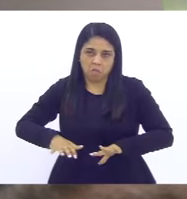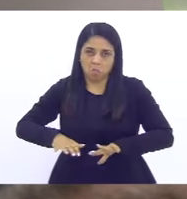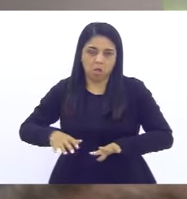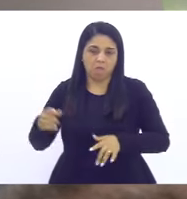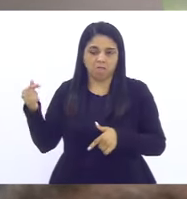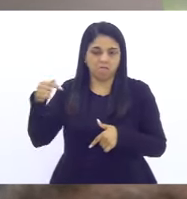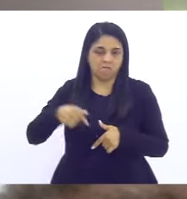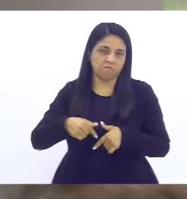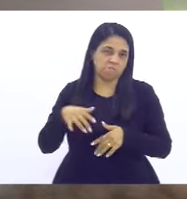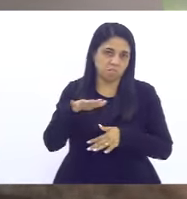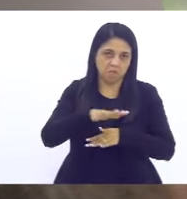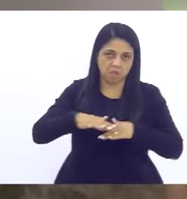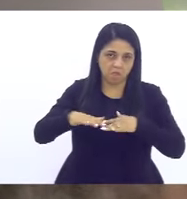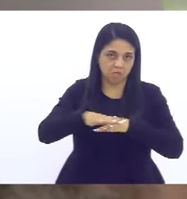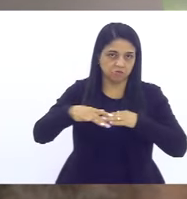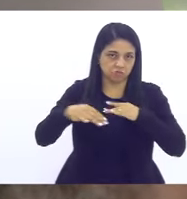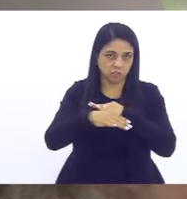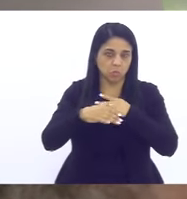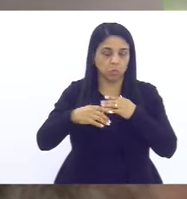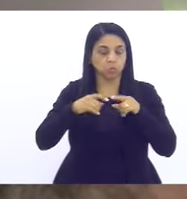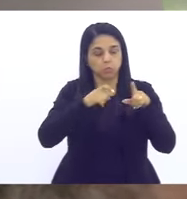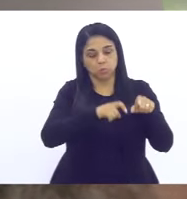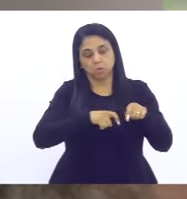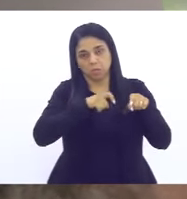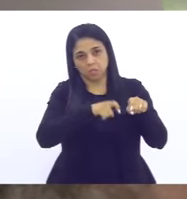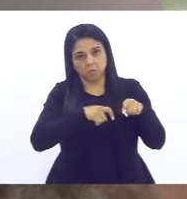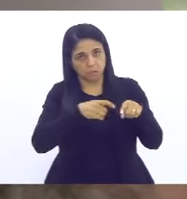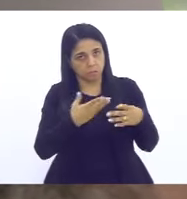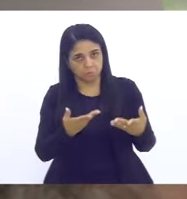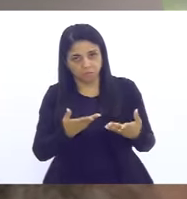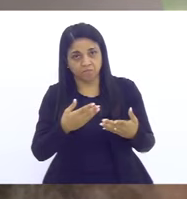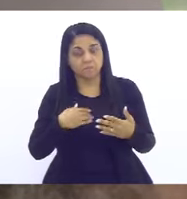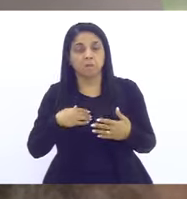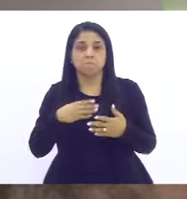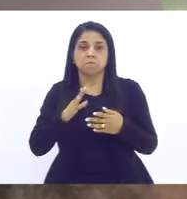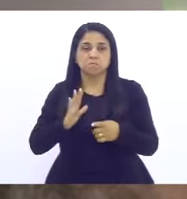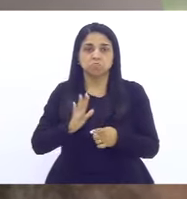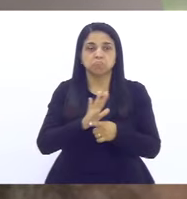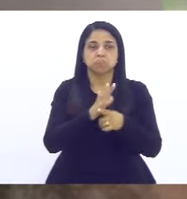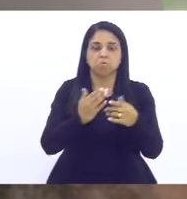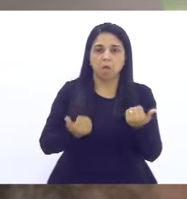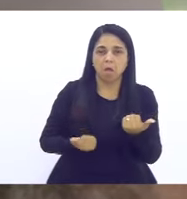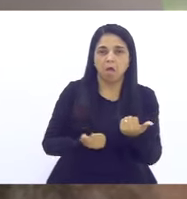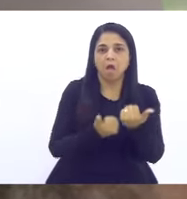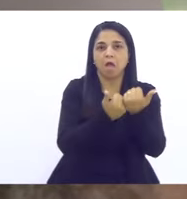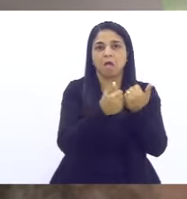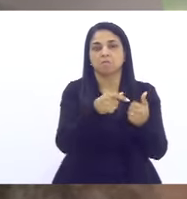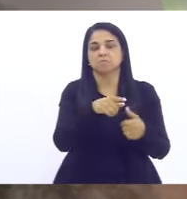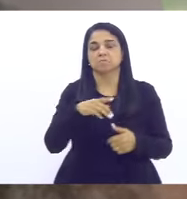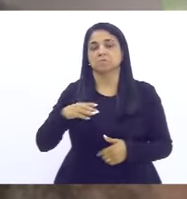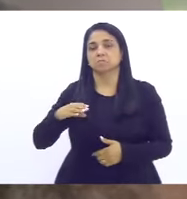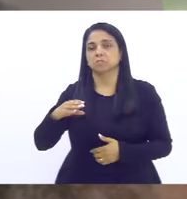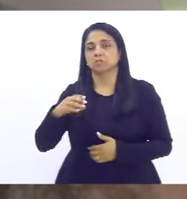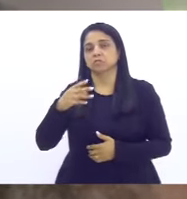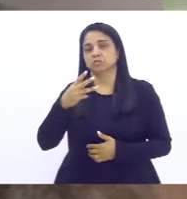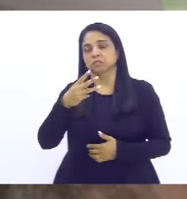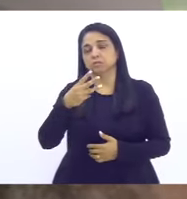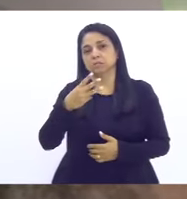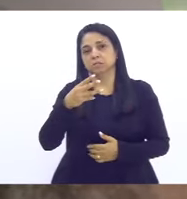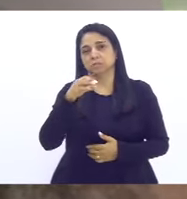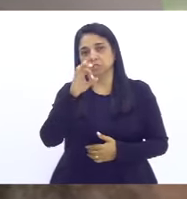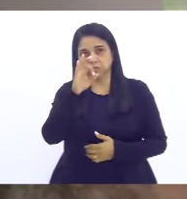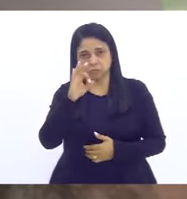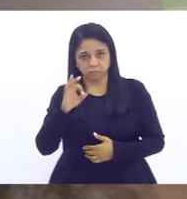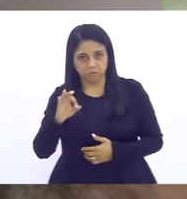região, principalmente da região nossa, que é do interior, mesmo com benefício fiscal agora de 3%, com esse benefício, essa luta